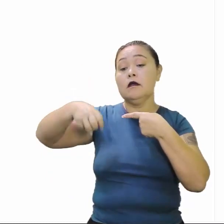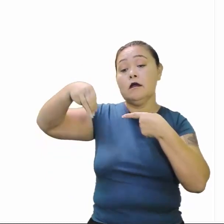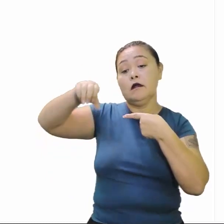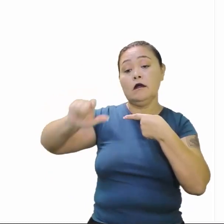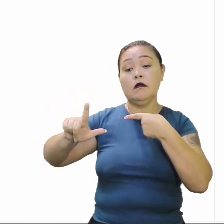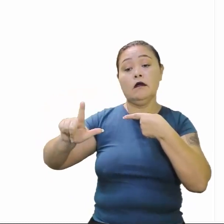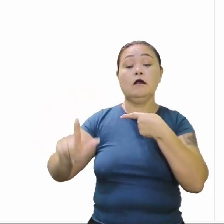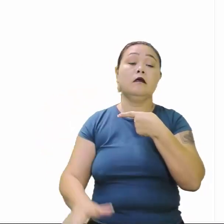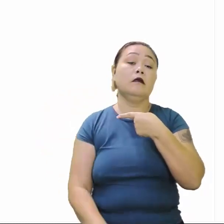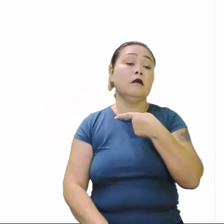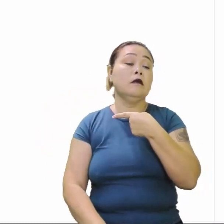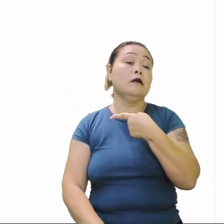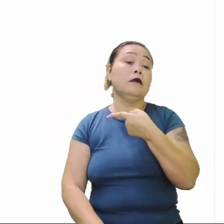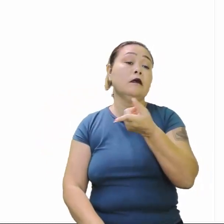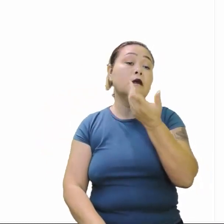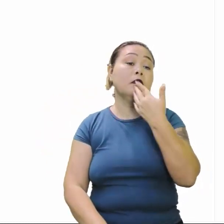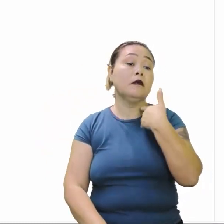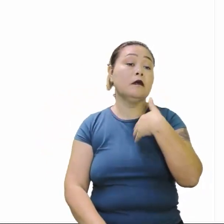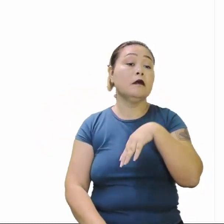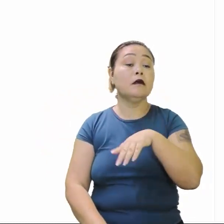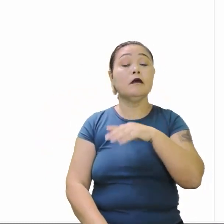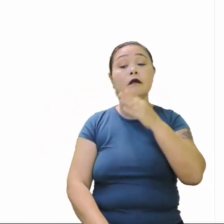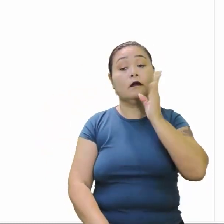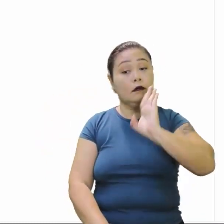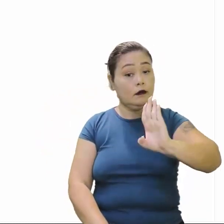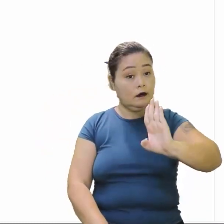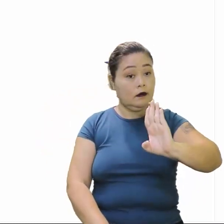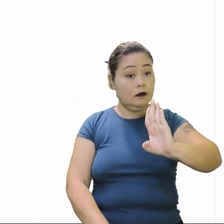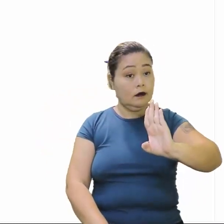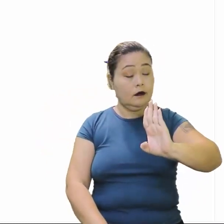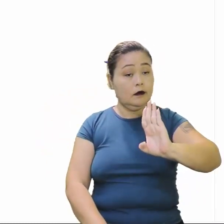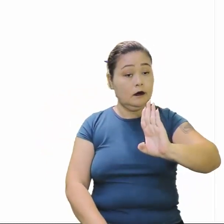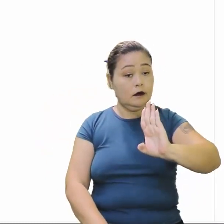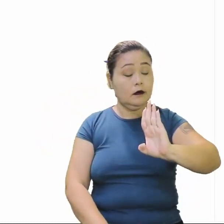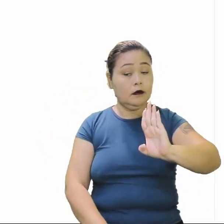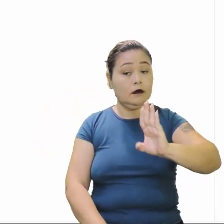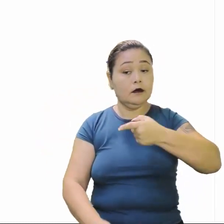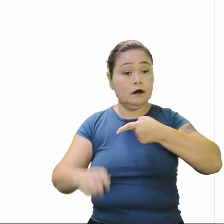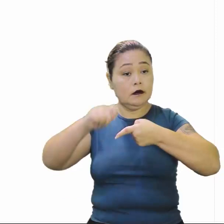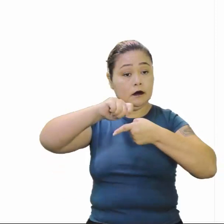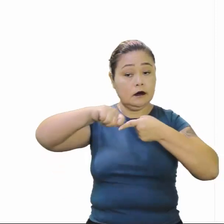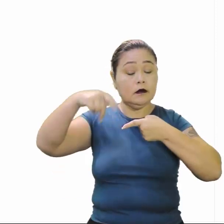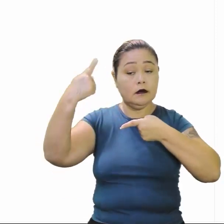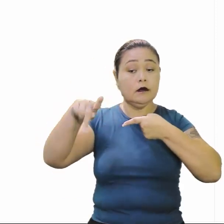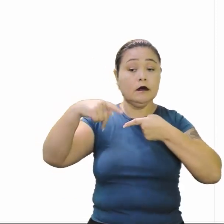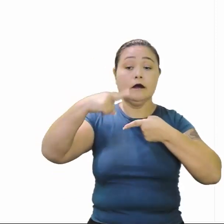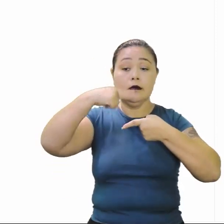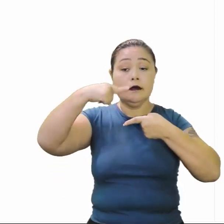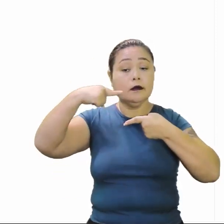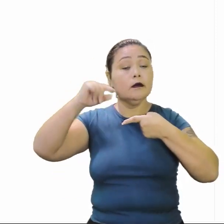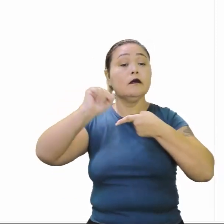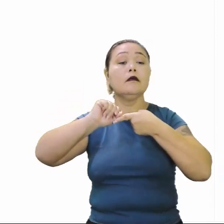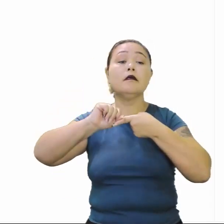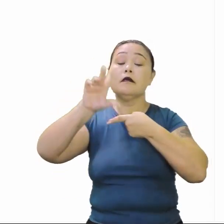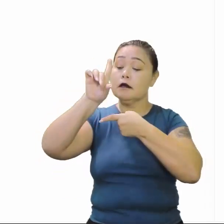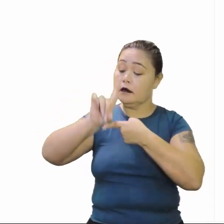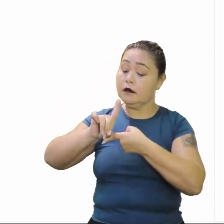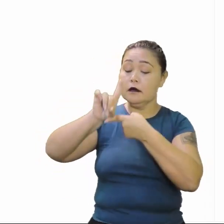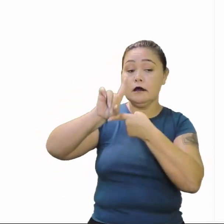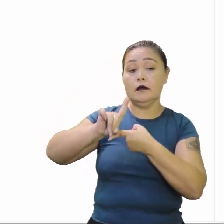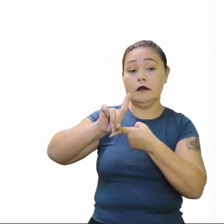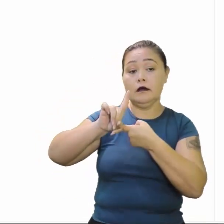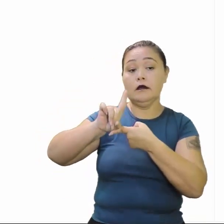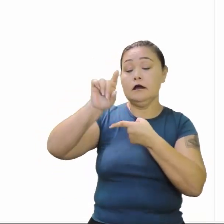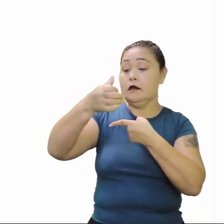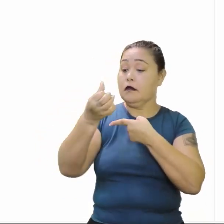1,5 grama por mililitro. Com relação à marca B do creme, essa densidade foi